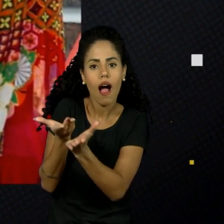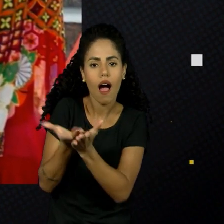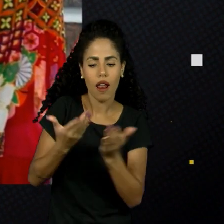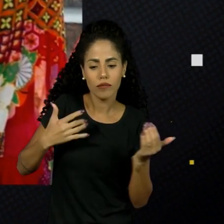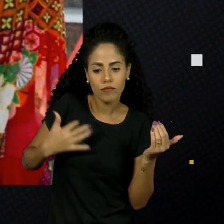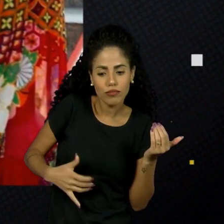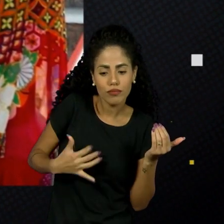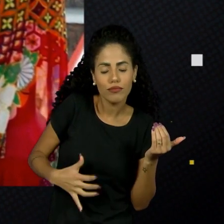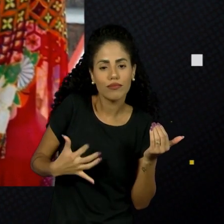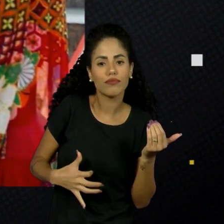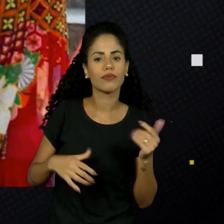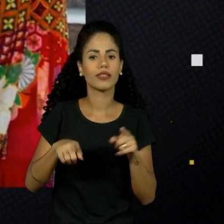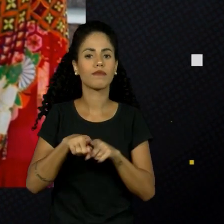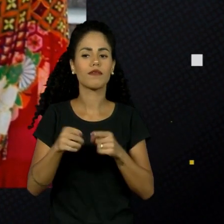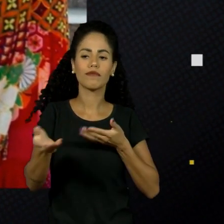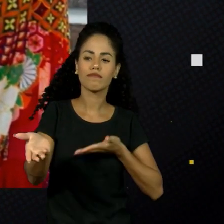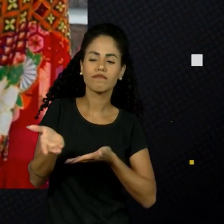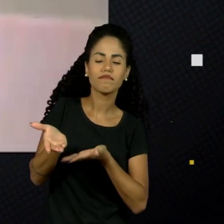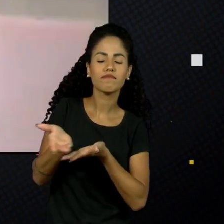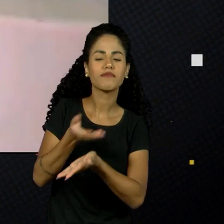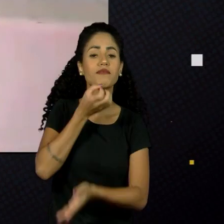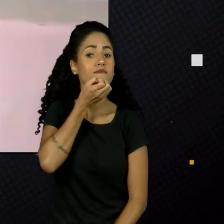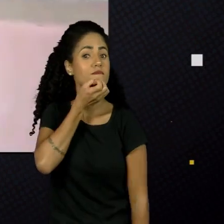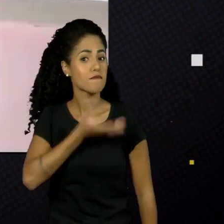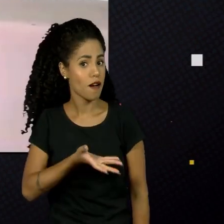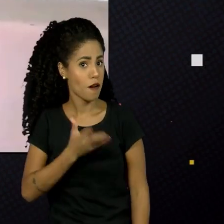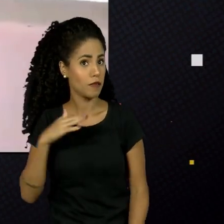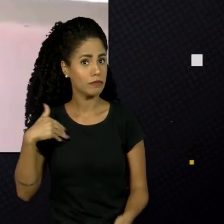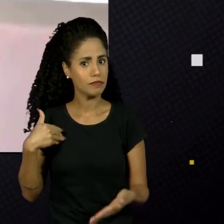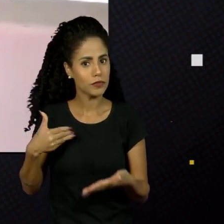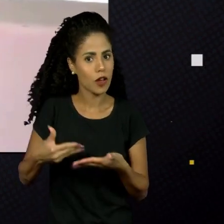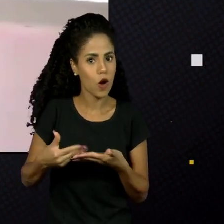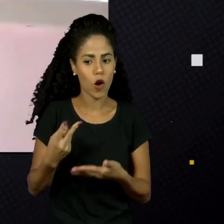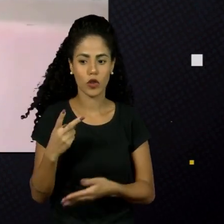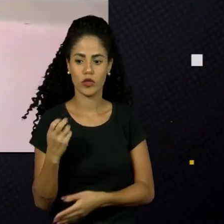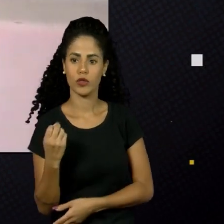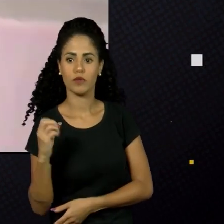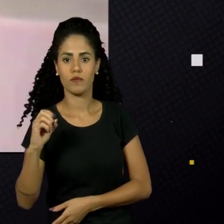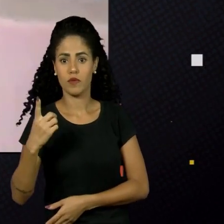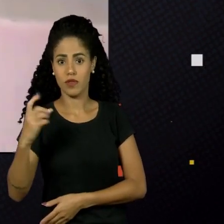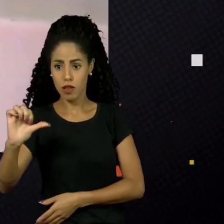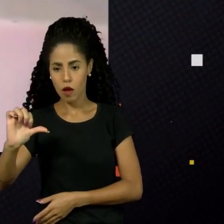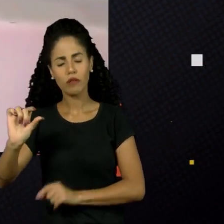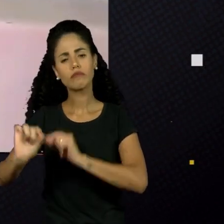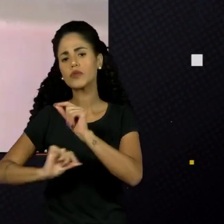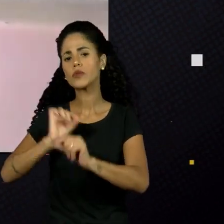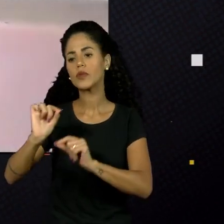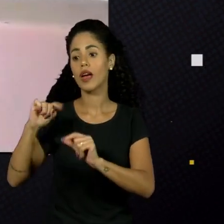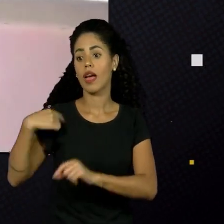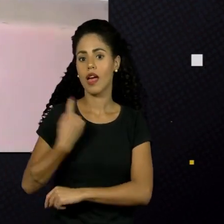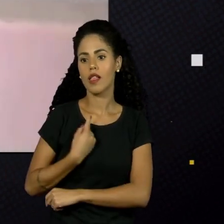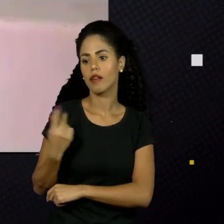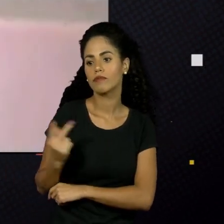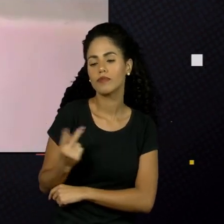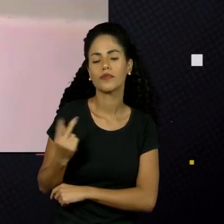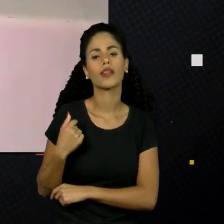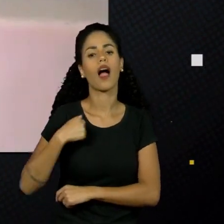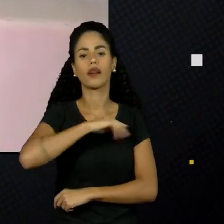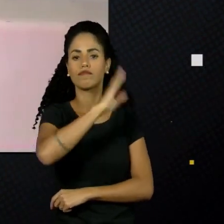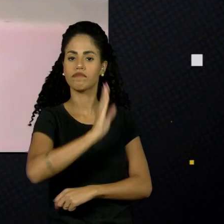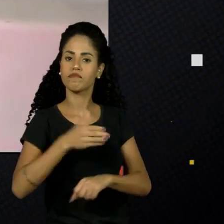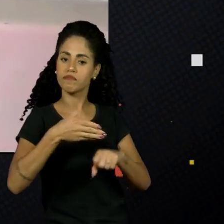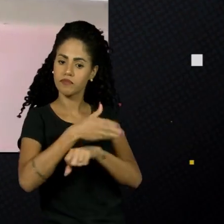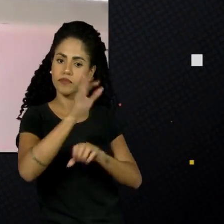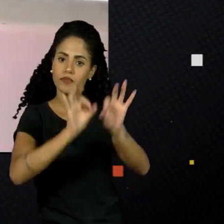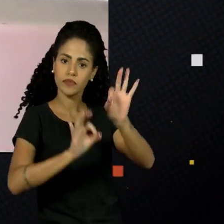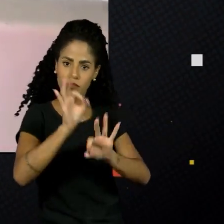teve uma convivência bem gostosa. E recentemente, em 2019, nós fizemos parte do Sonora Brasil, um projeto do